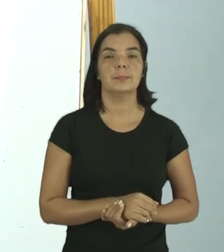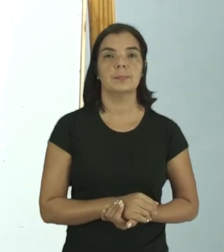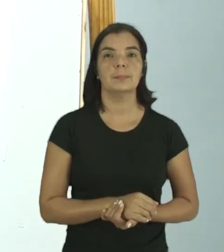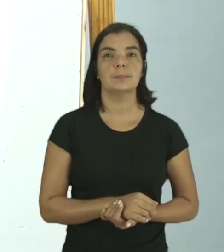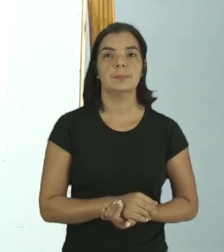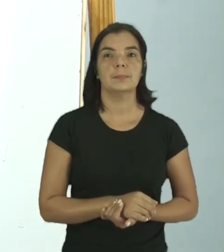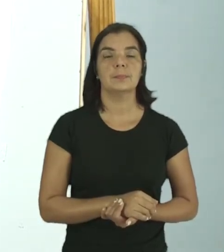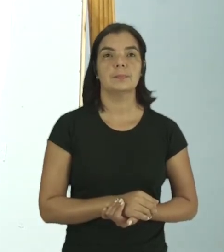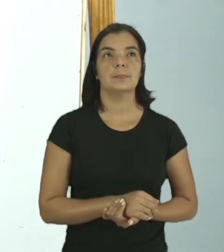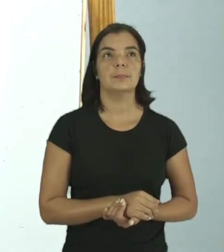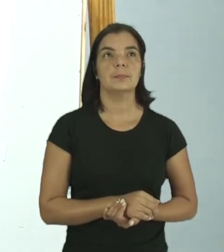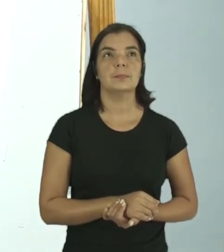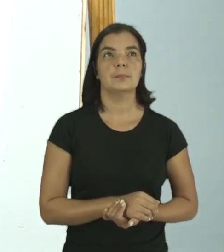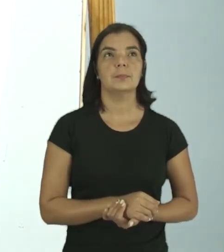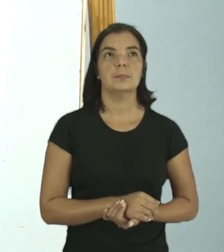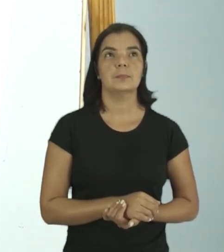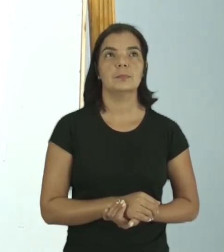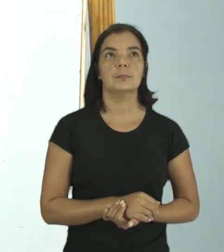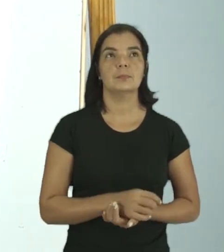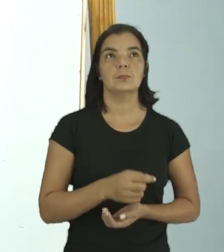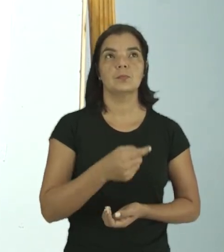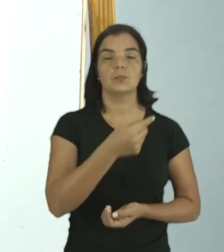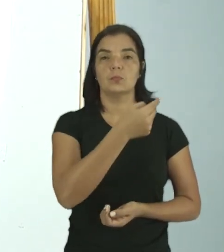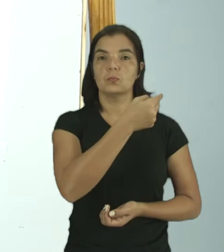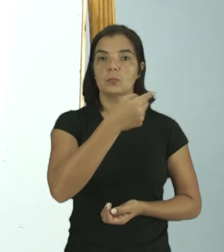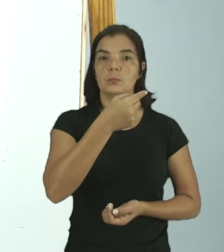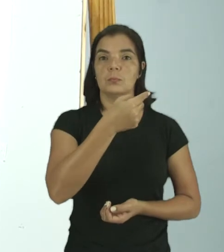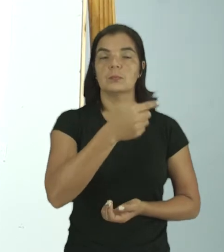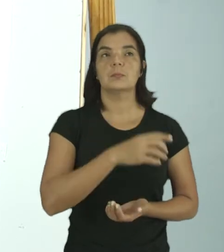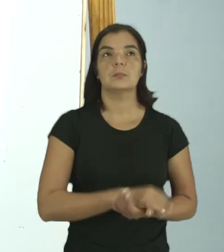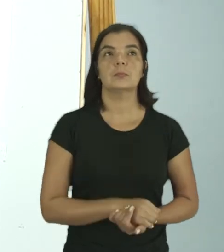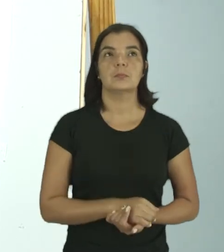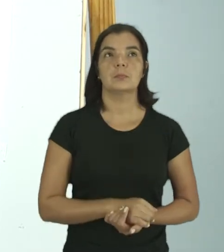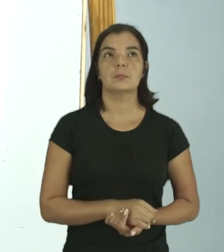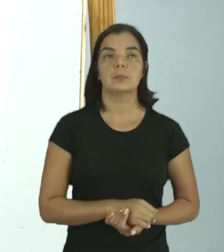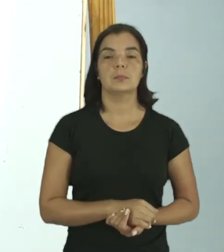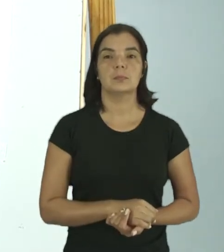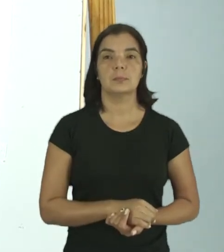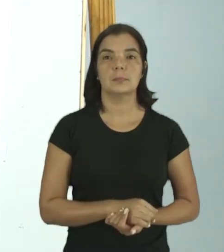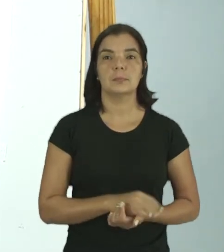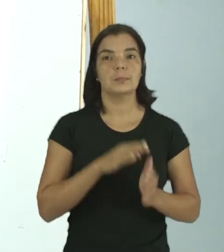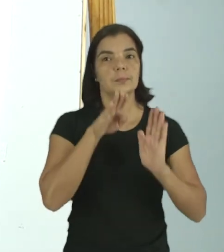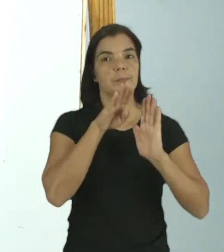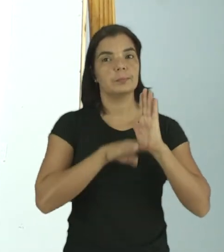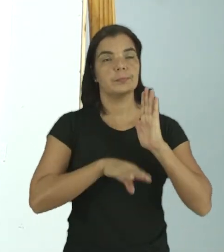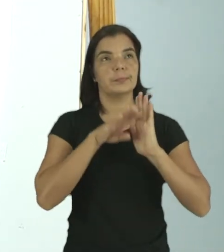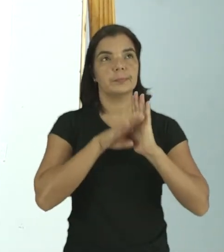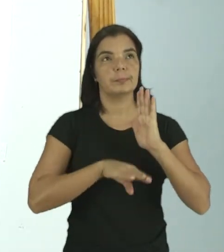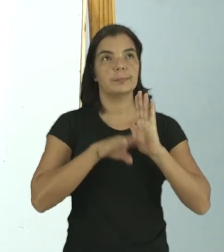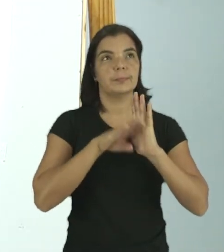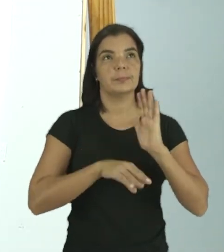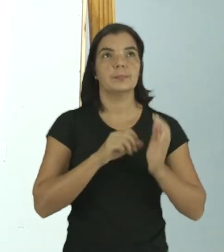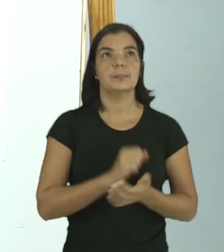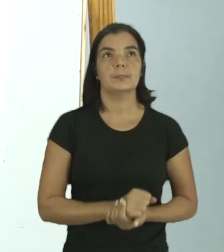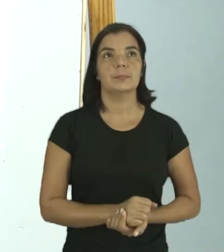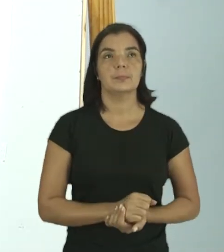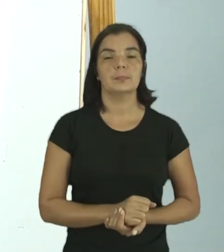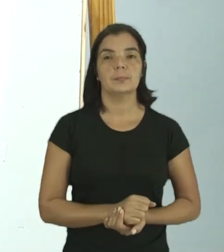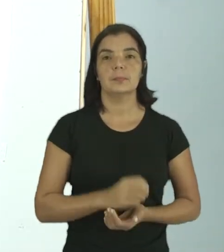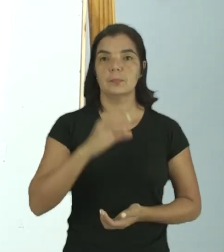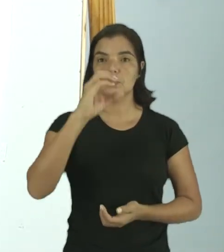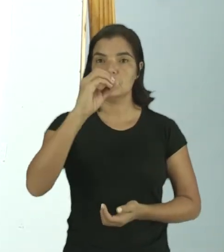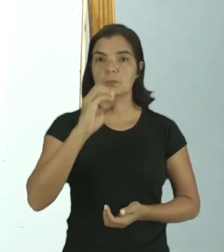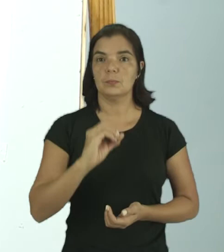melhor e a o próximo passo é fazer a minha continha de subtração